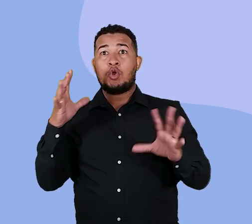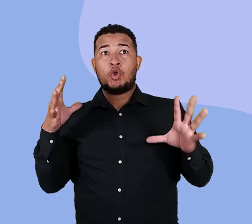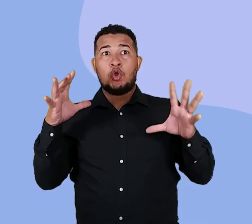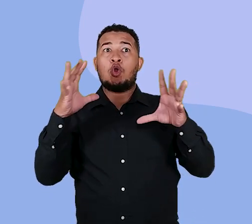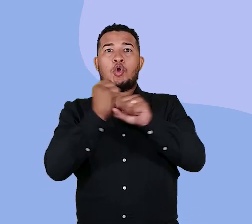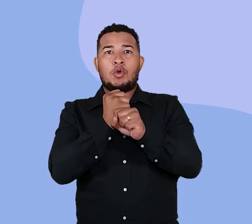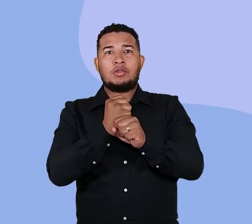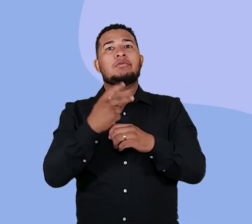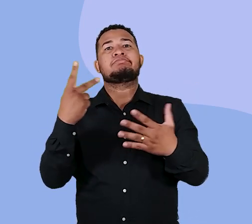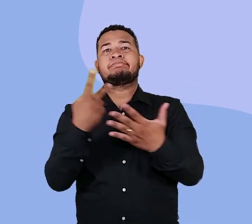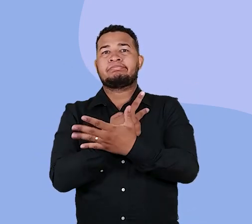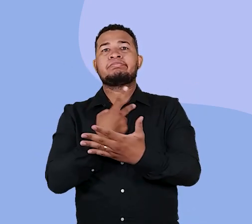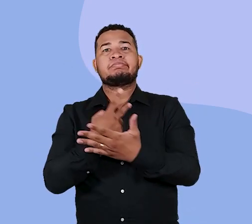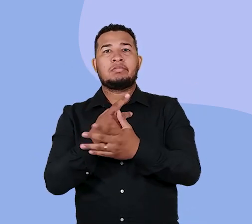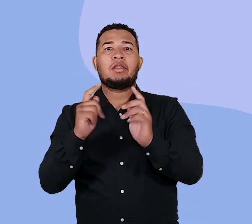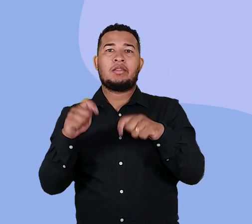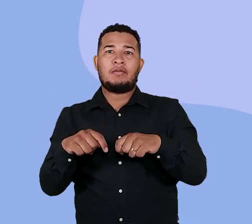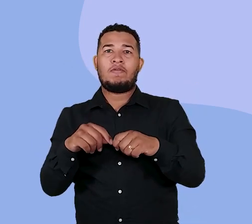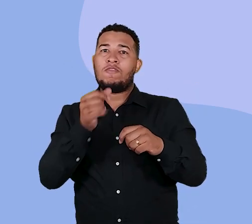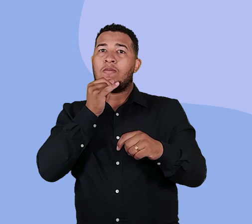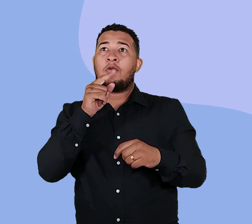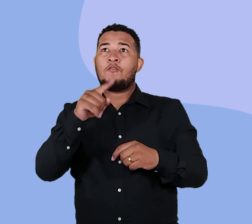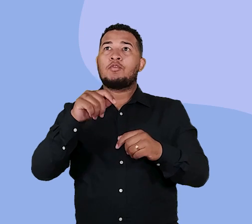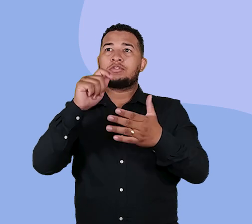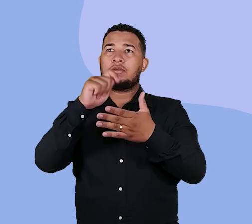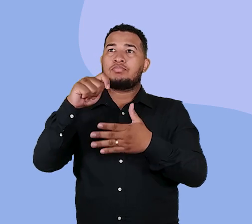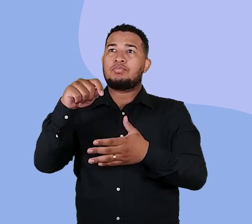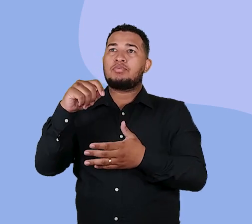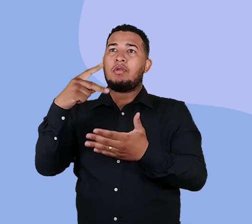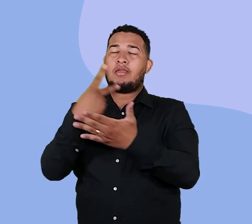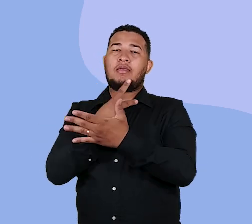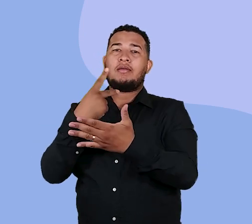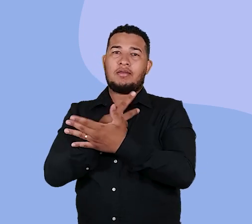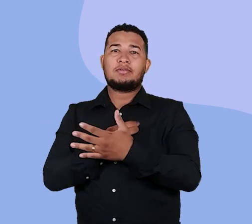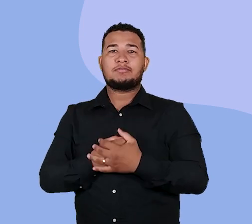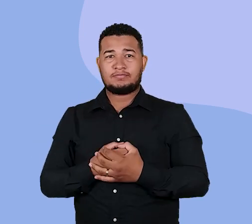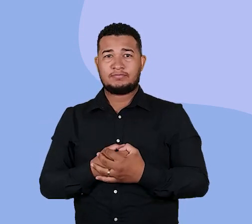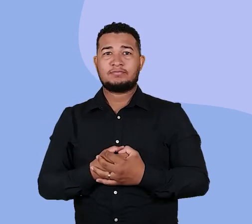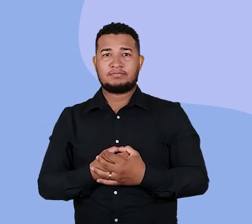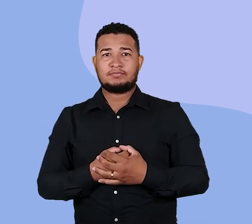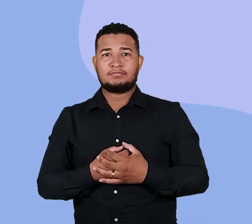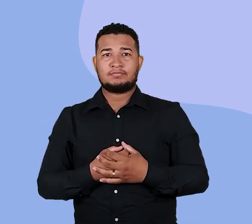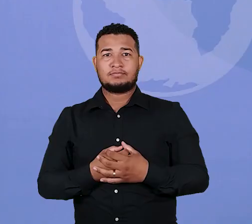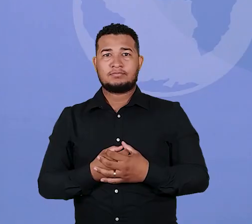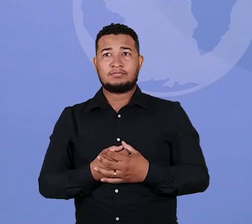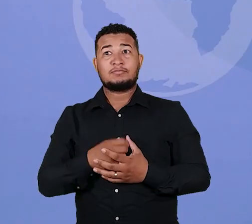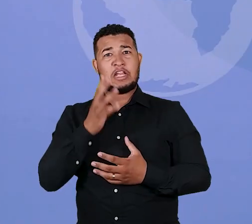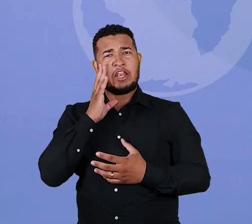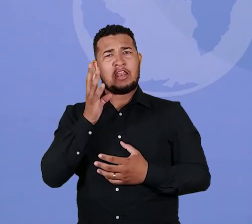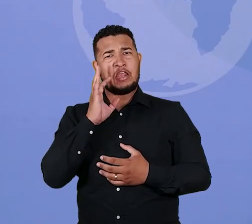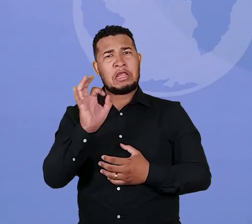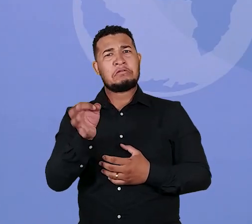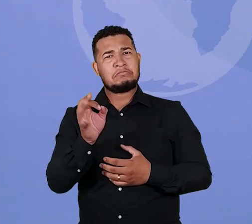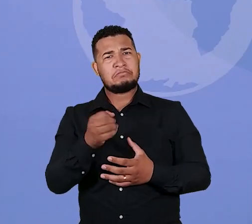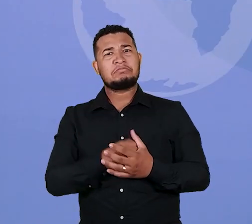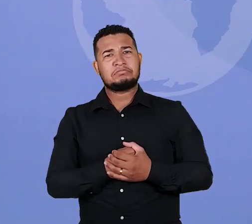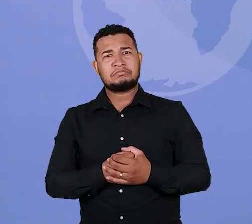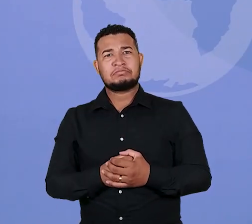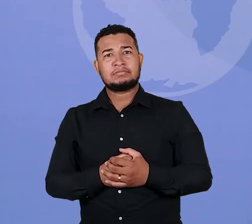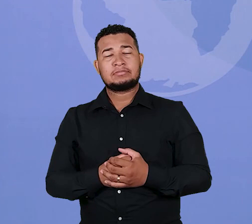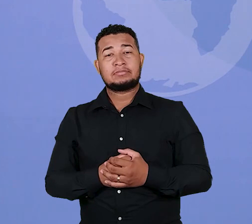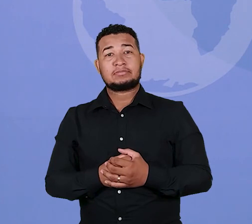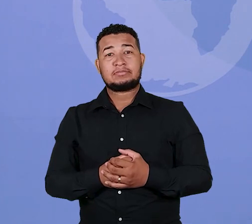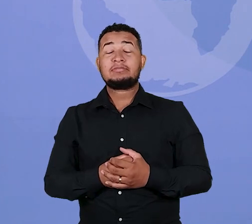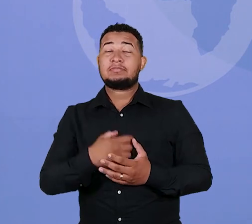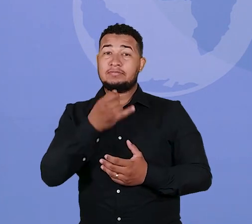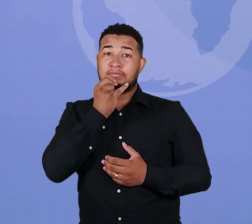toda a conta dá errado e acusa. Você digitou o CPF errado. É legal ou não é?